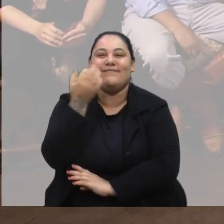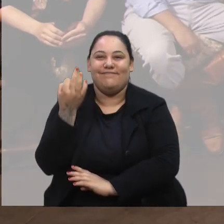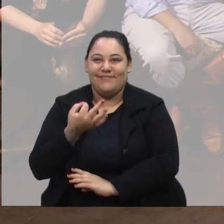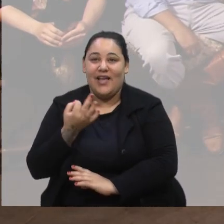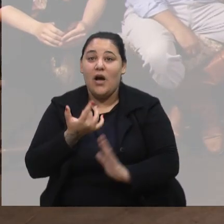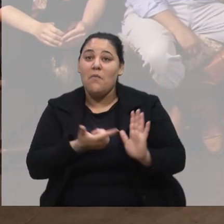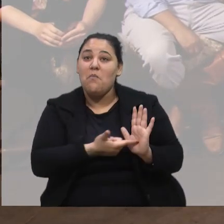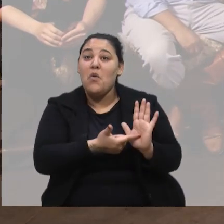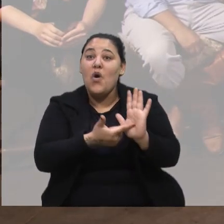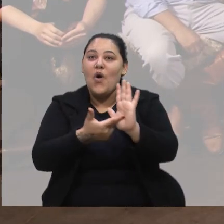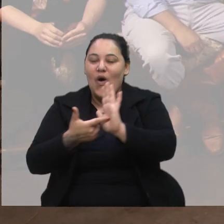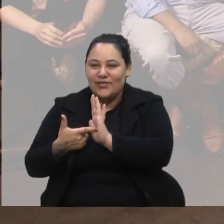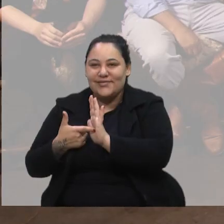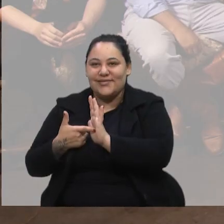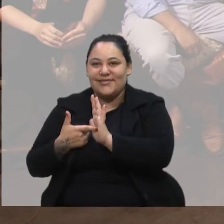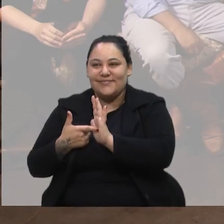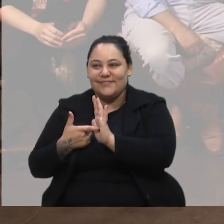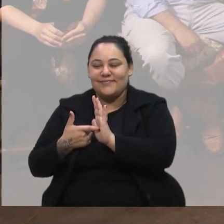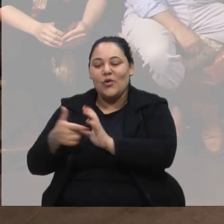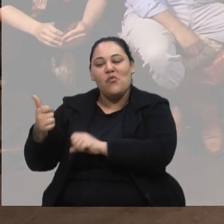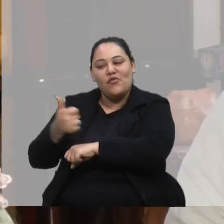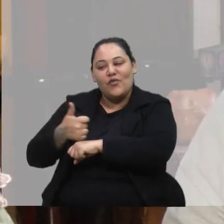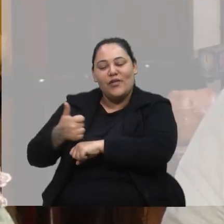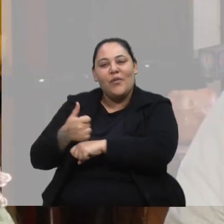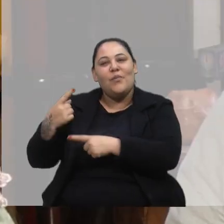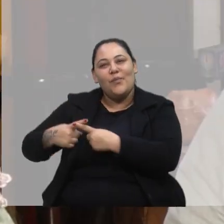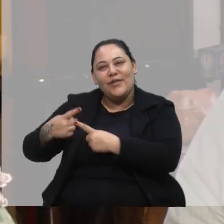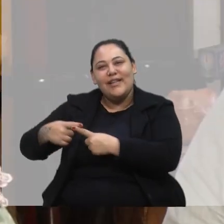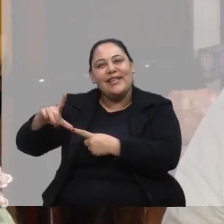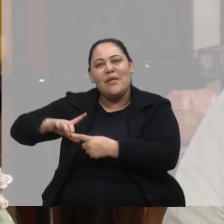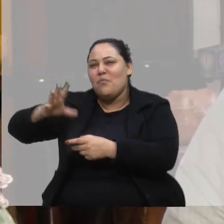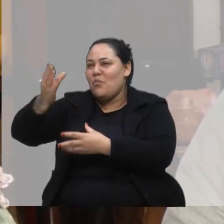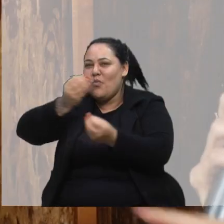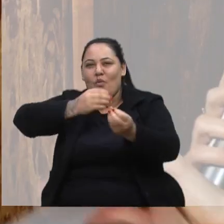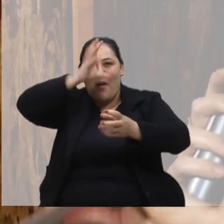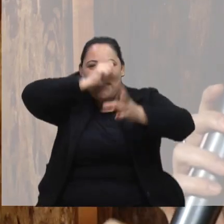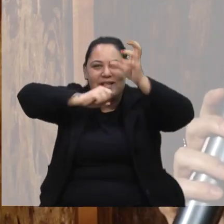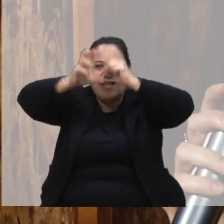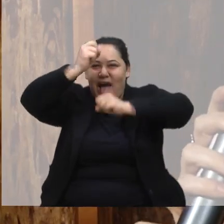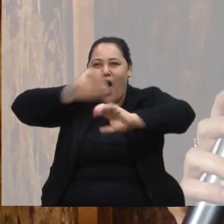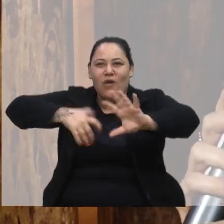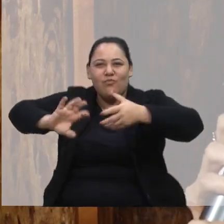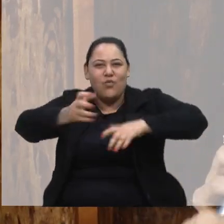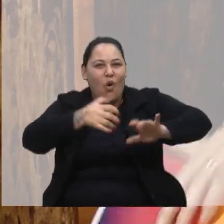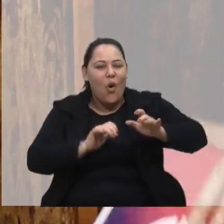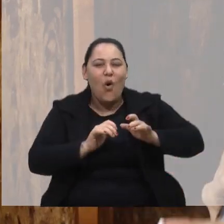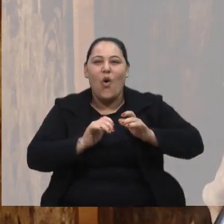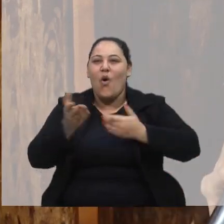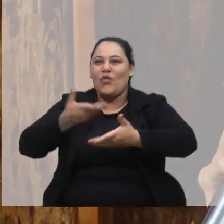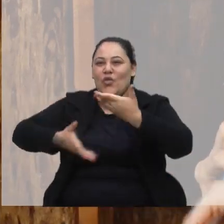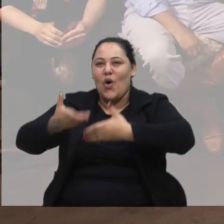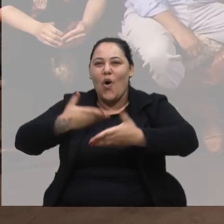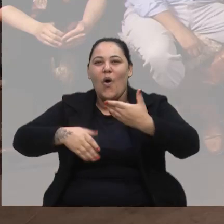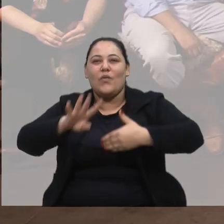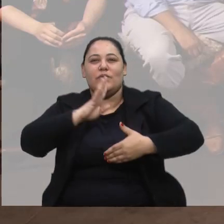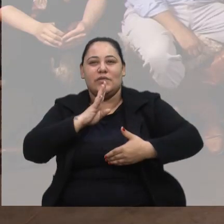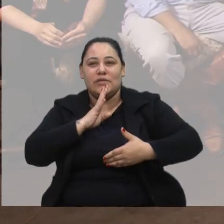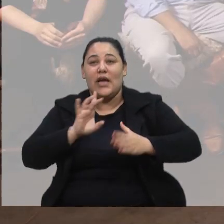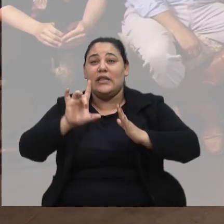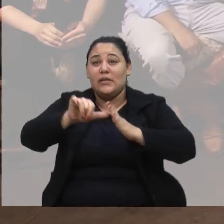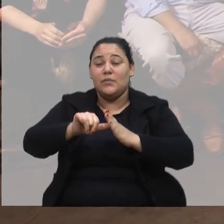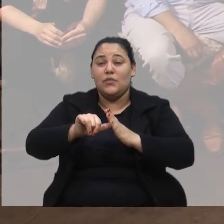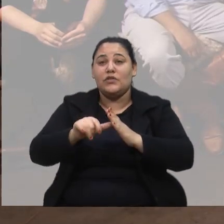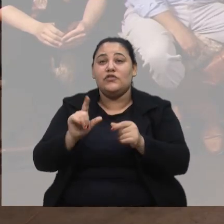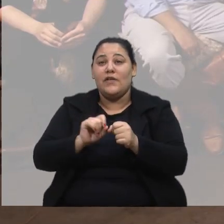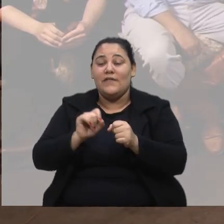que vocês são o que são por causa da trajetória, por causa das pessoas que passam no caminho, né? Daqui a pouco a gente vai falar no segundo bloco sobre a generosidade